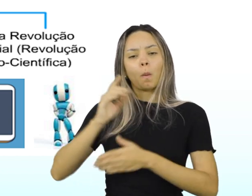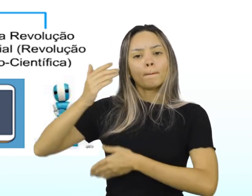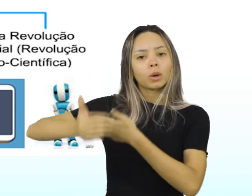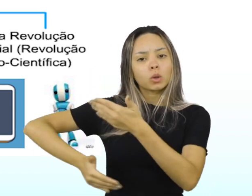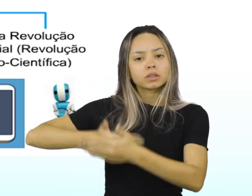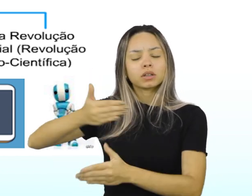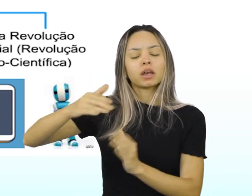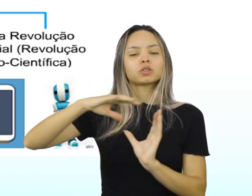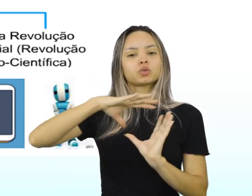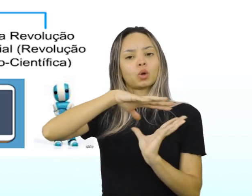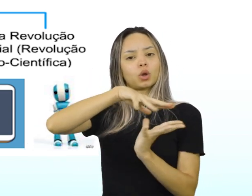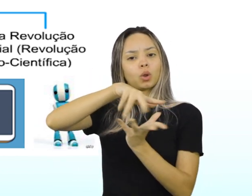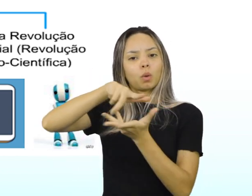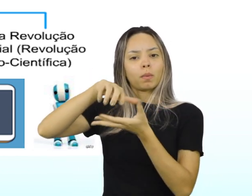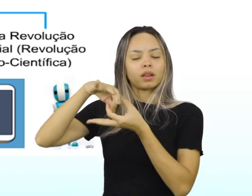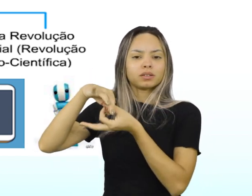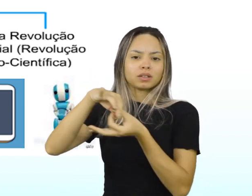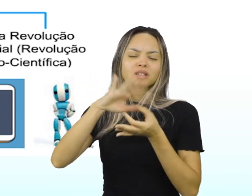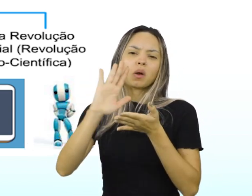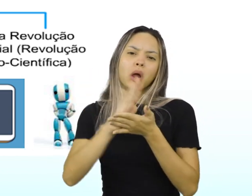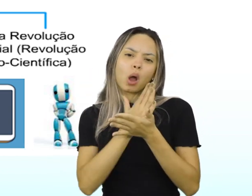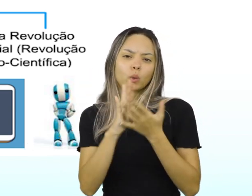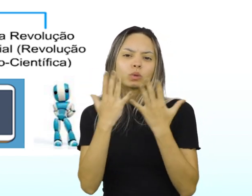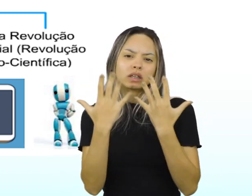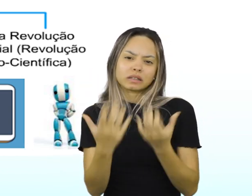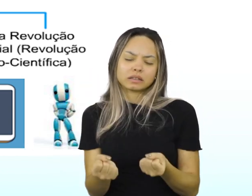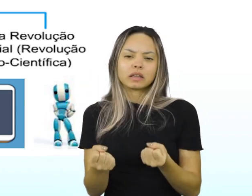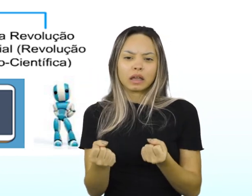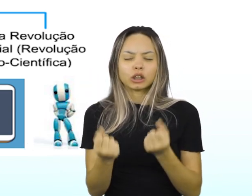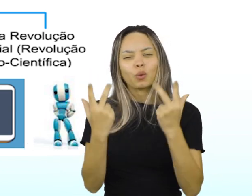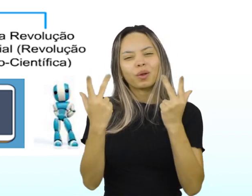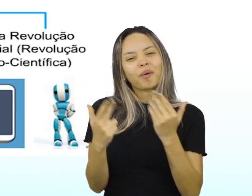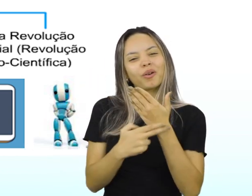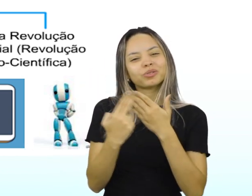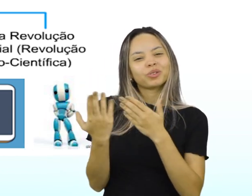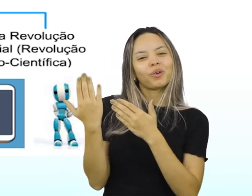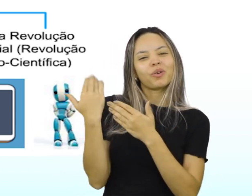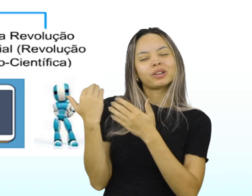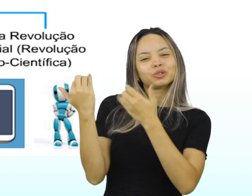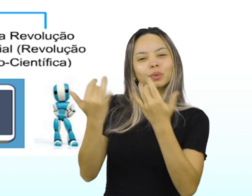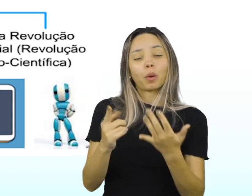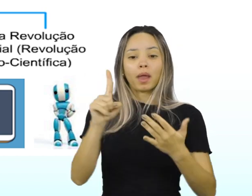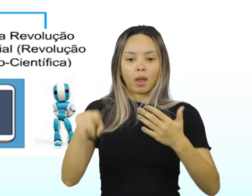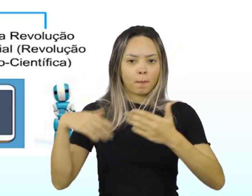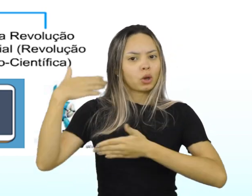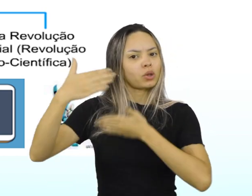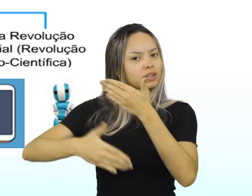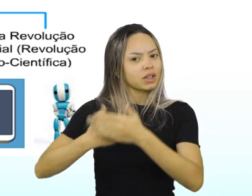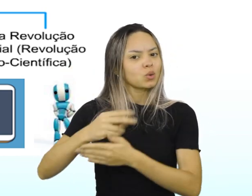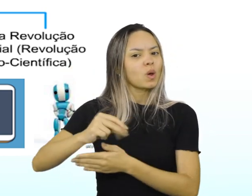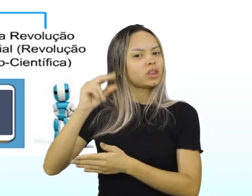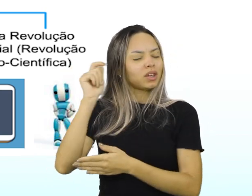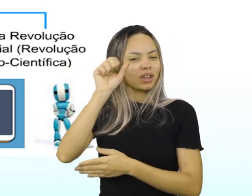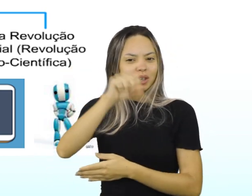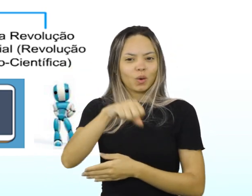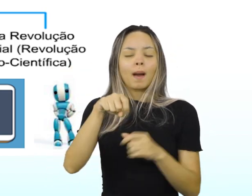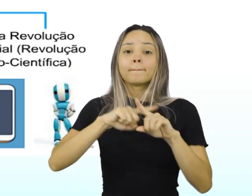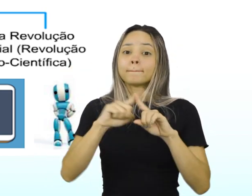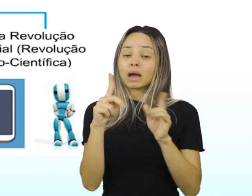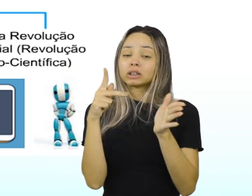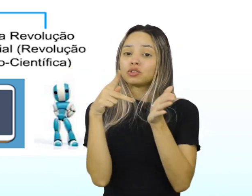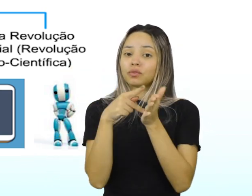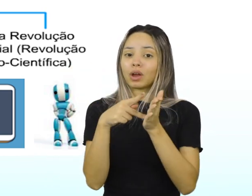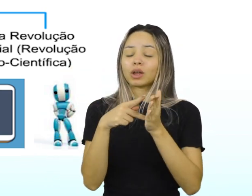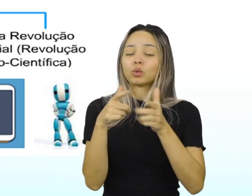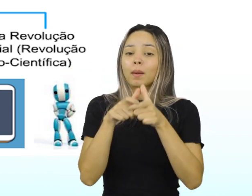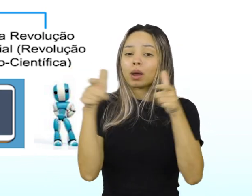de globalização surgiu. Alguns aceitam, como o próprio Milton Santos, que é um processo mais antigo, mas de fato todo mundo entende o